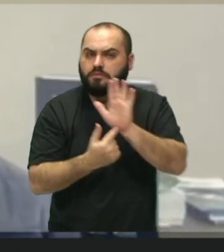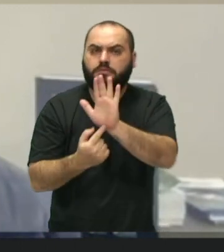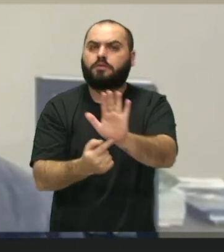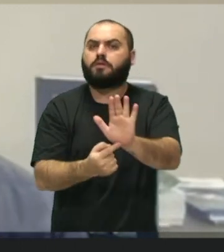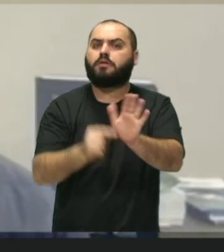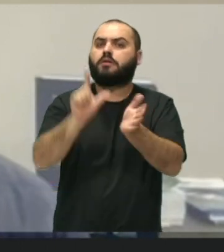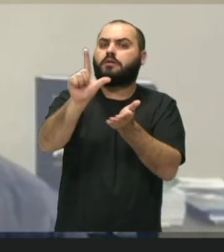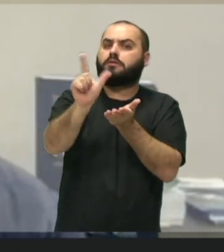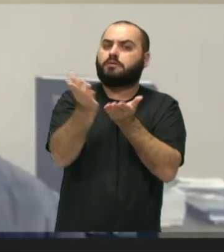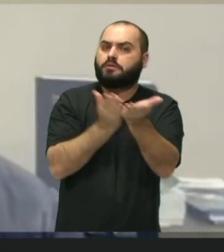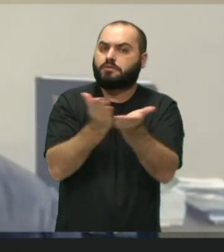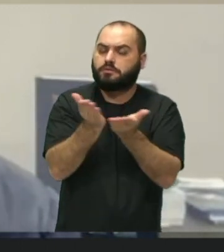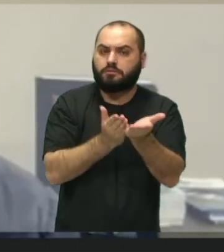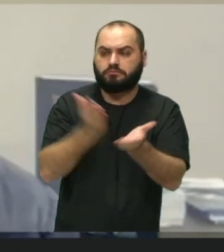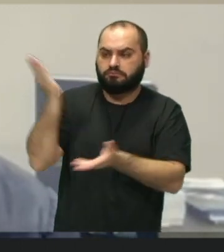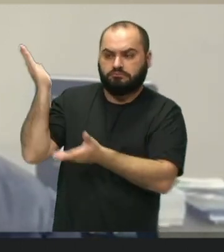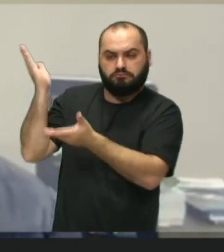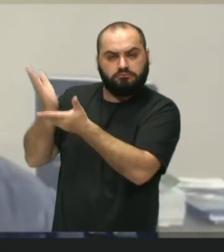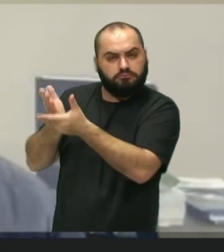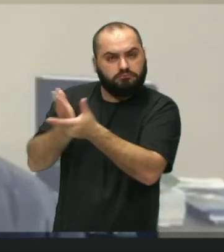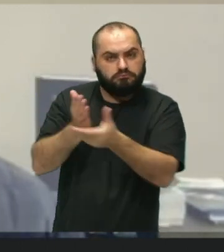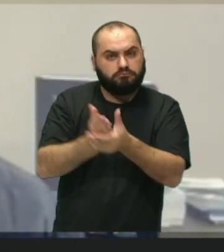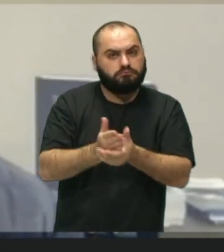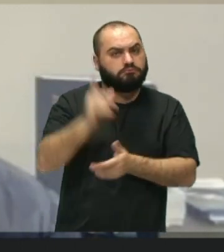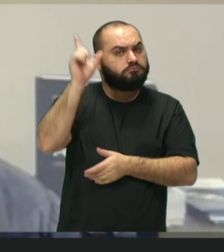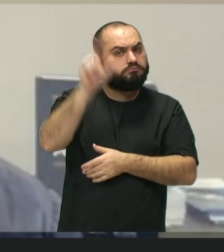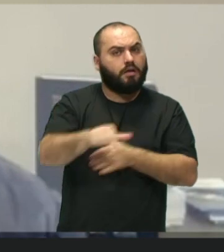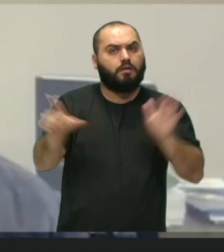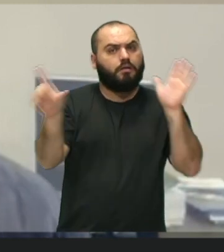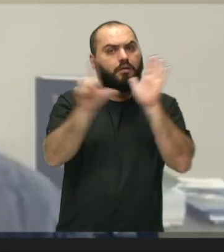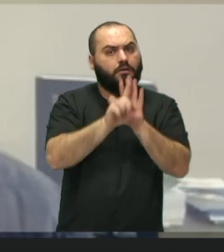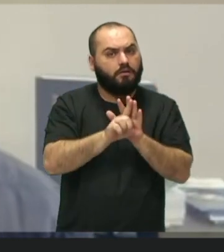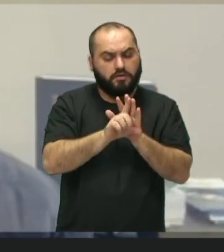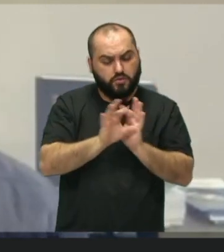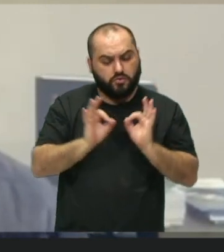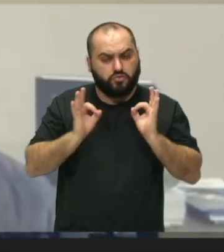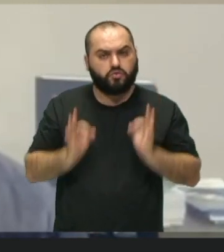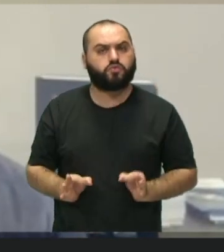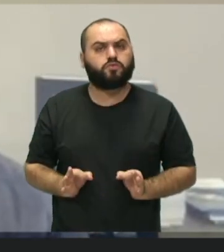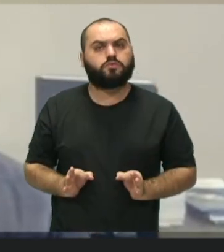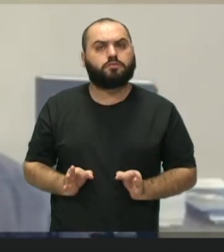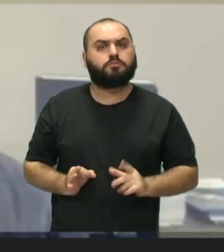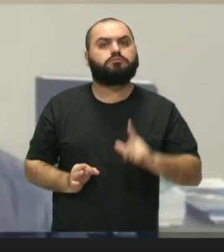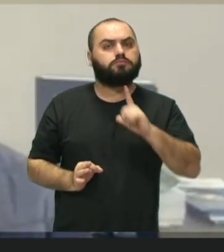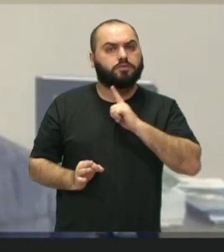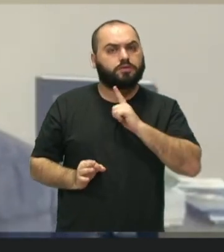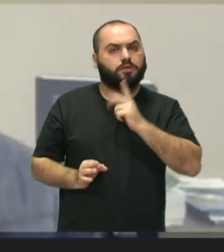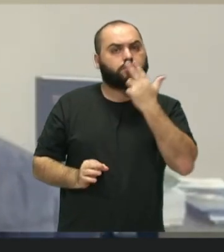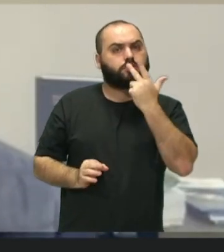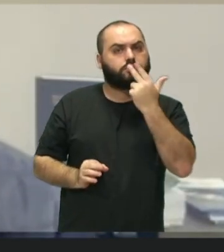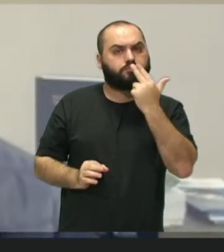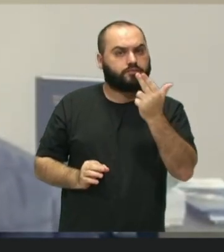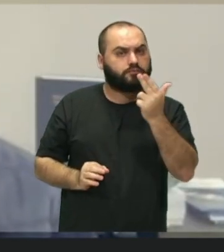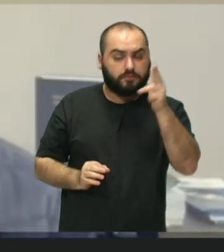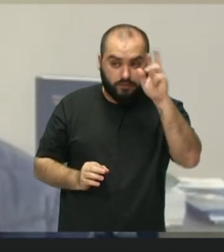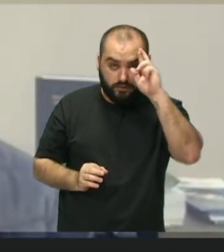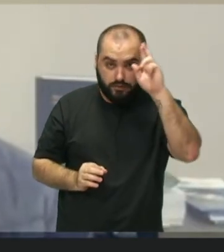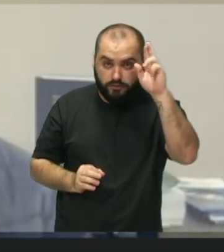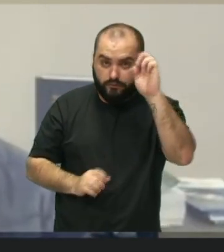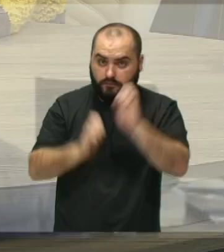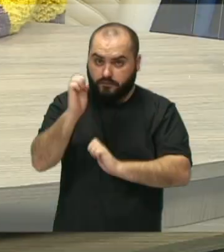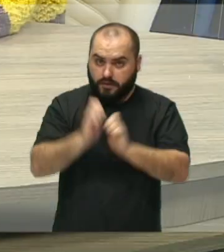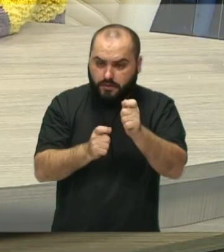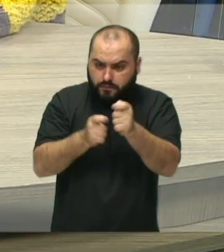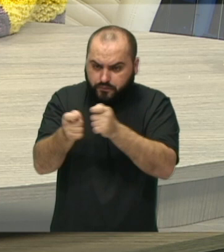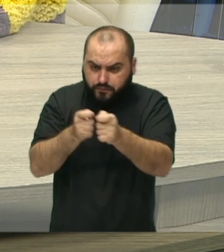licitação é um procedimento. Licitação é uma lei, a licitação ela é justa e existe forma de o empresário fazer negócio